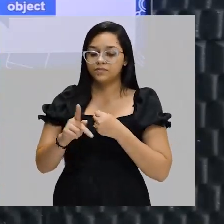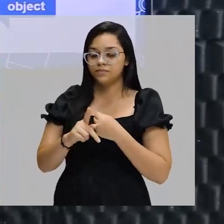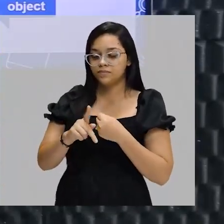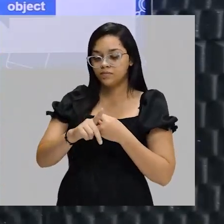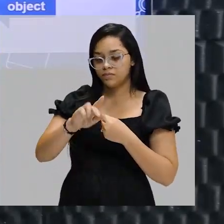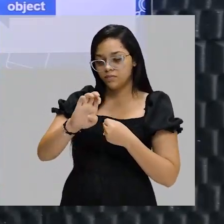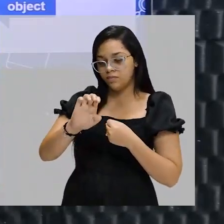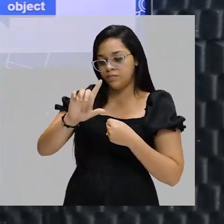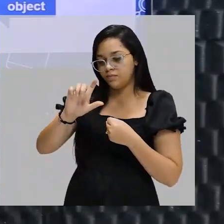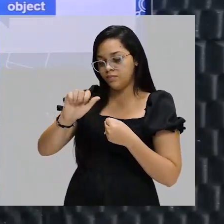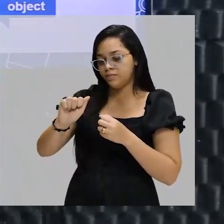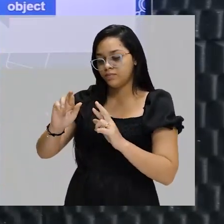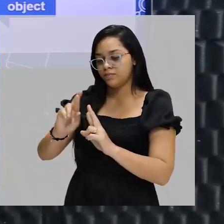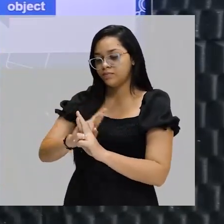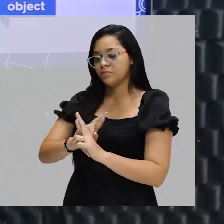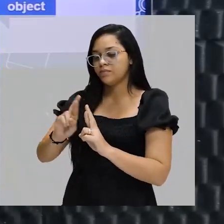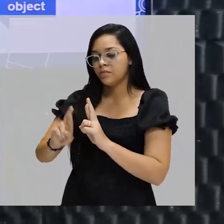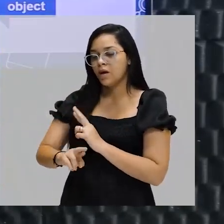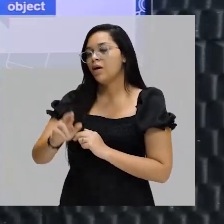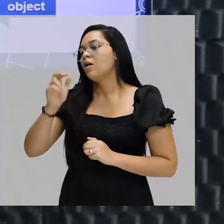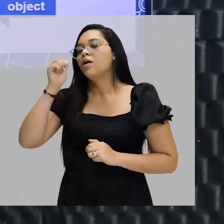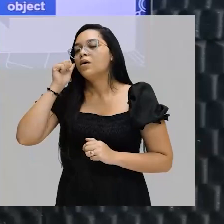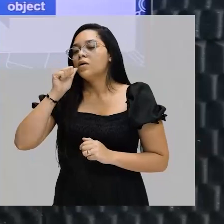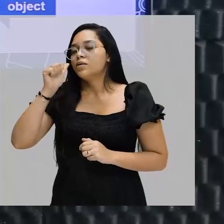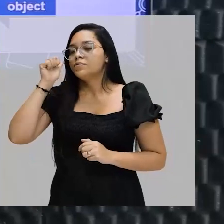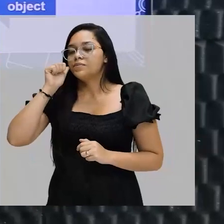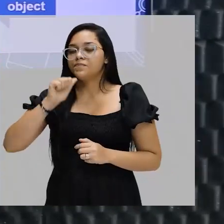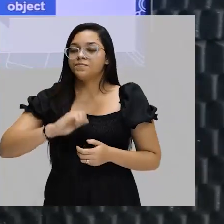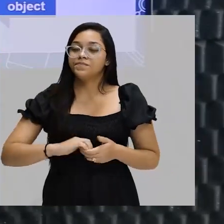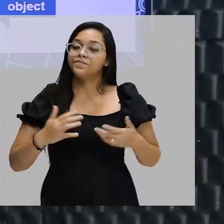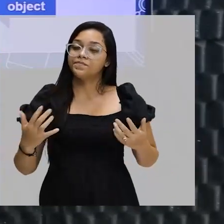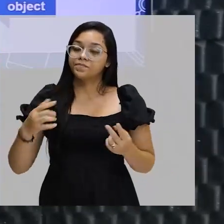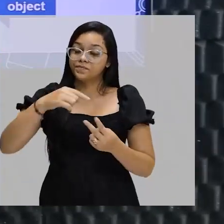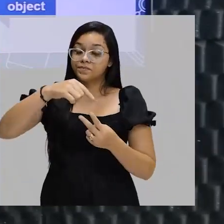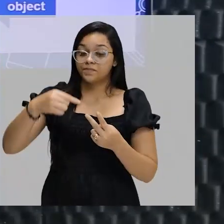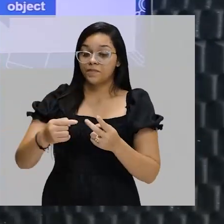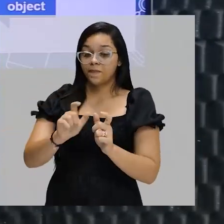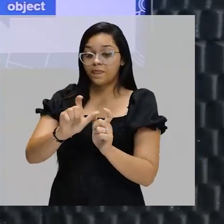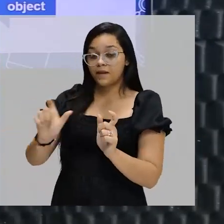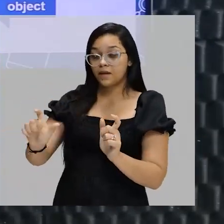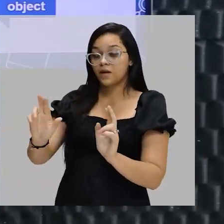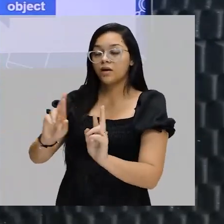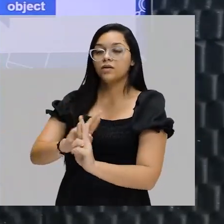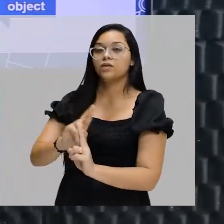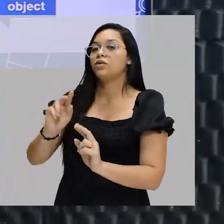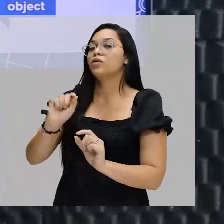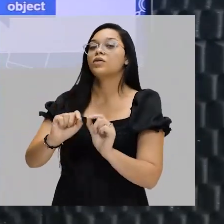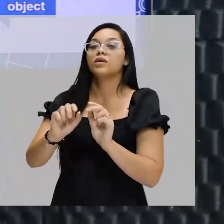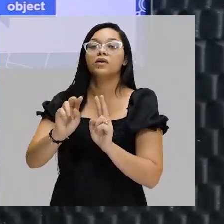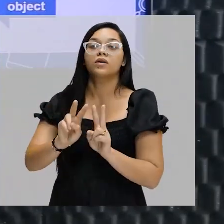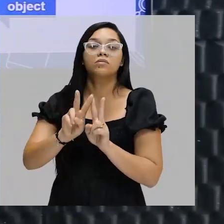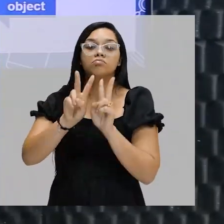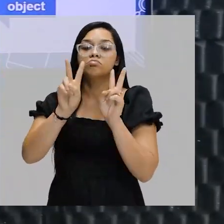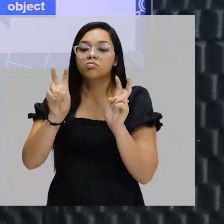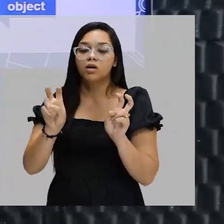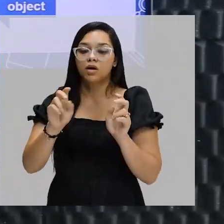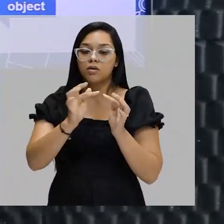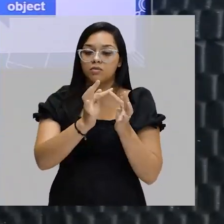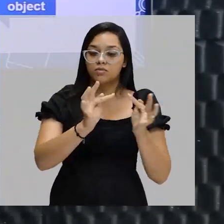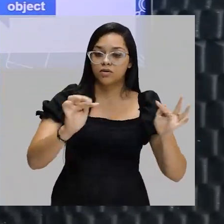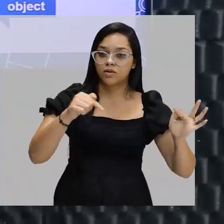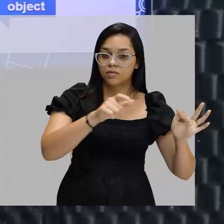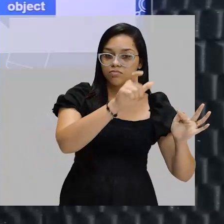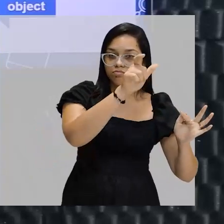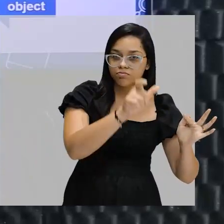ela que faz referência à mulher. Tá bom? Então, são duas palavras que estão se referindo ao mesmo termo, ao